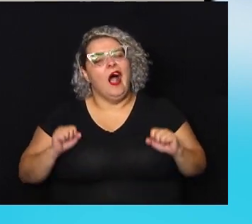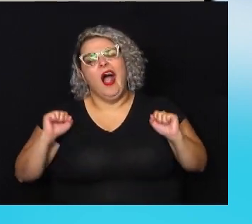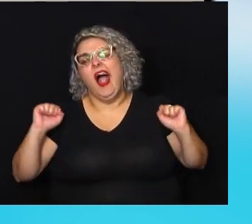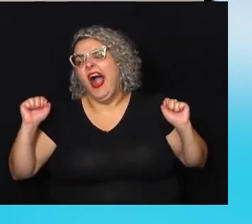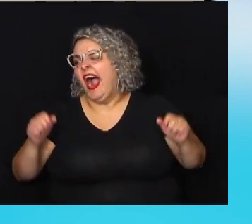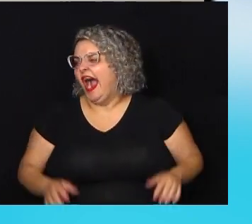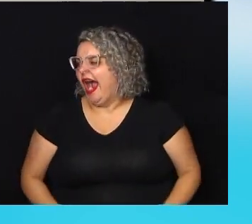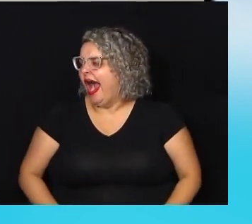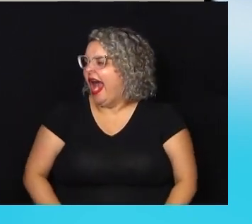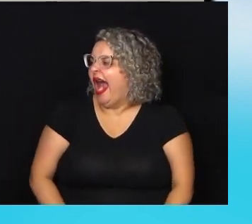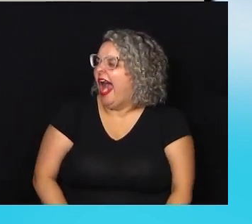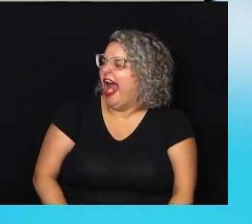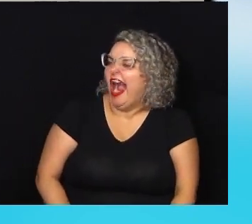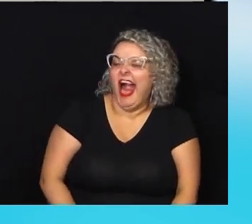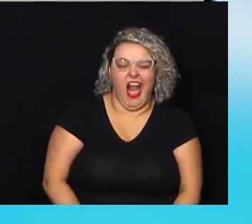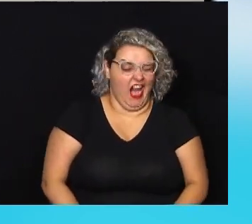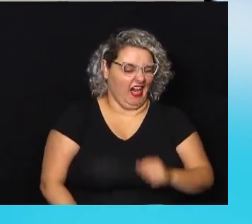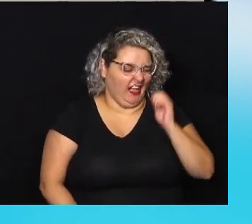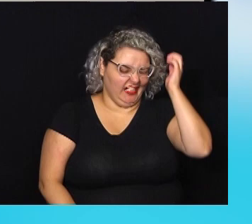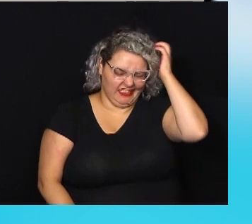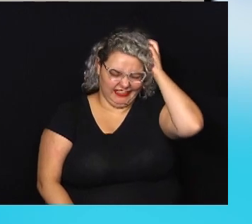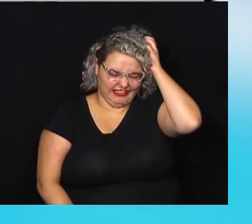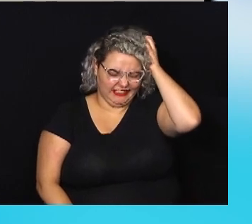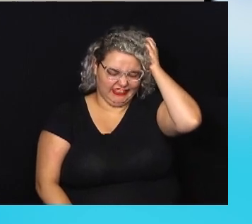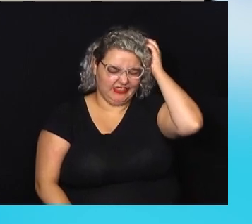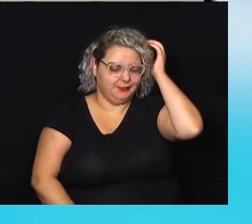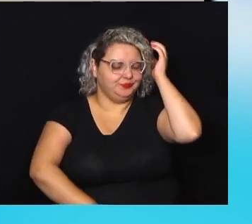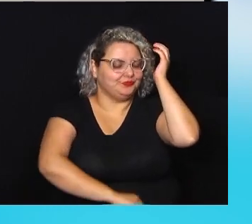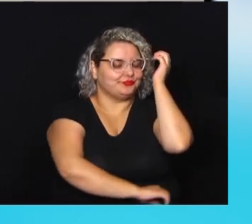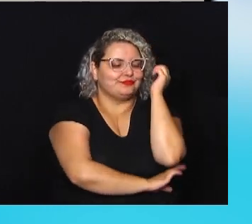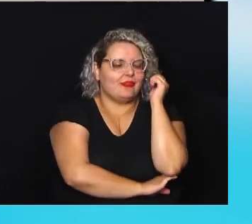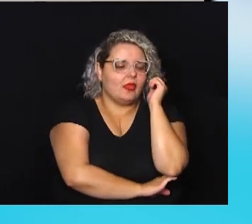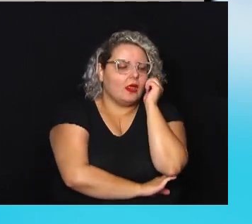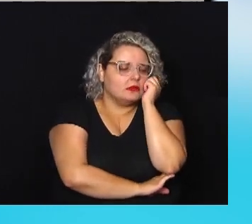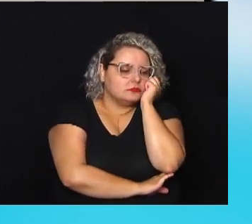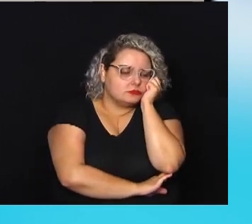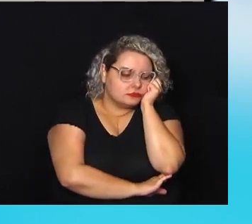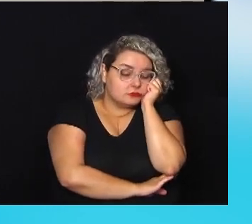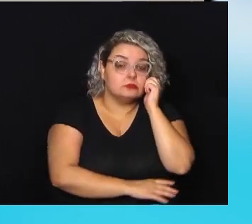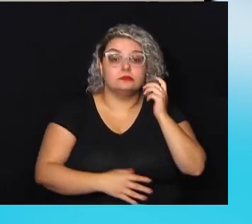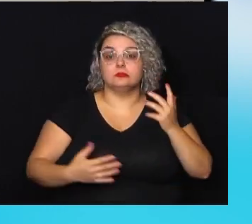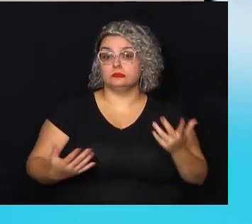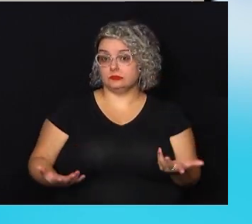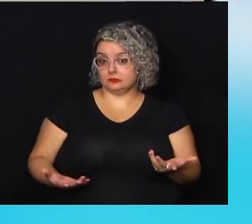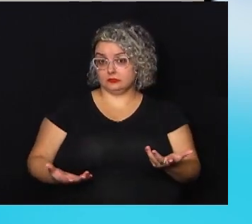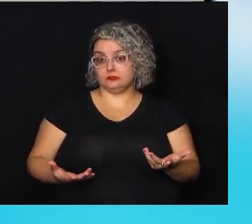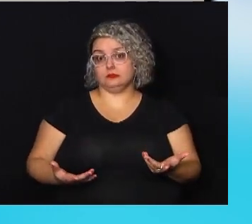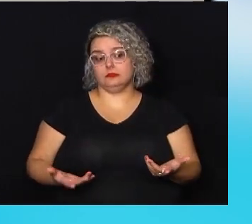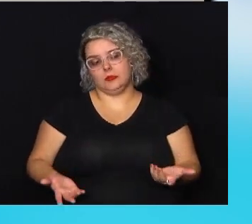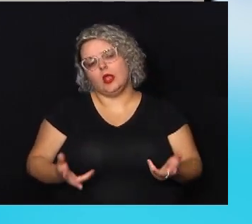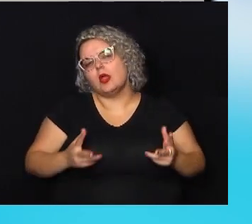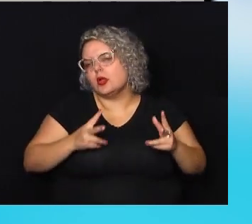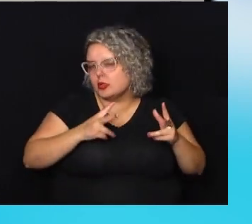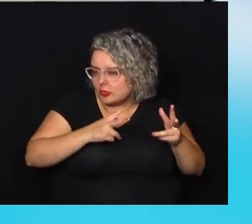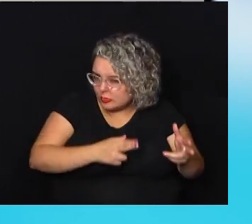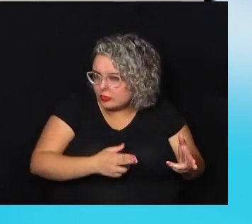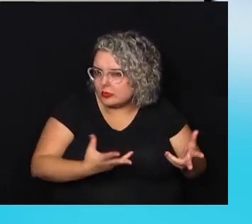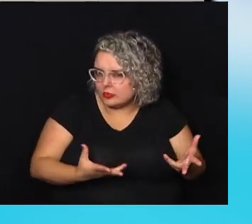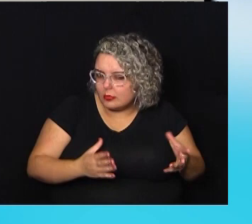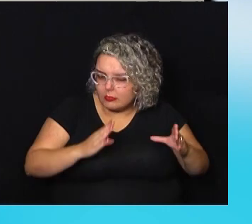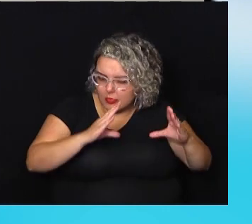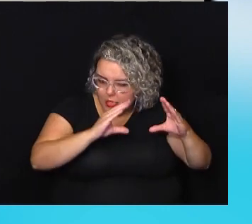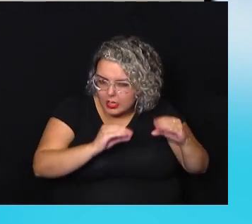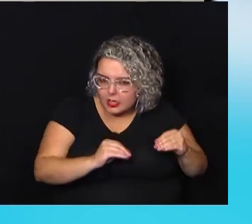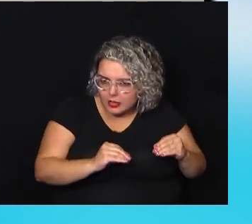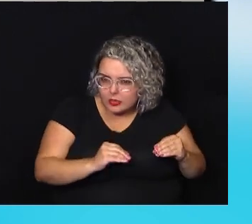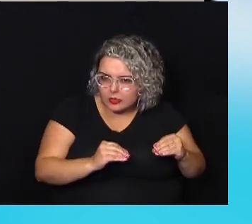excessiva diurna, muitas das vezes não melhora mesmo depois de ter algumas horas de sono numa noite